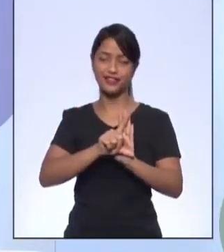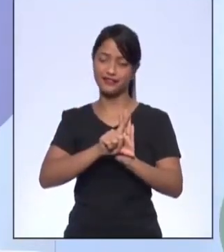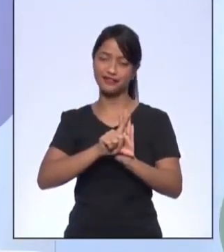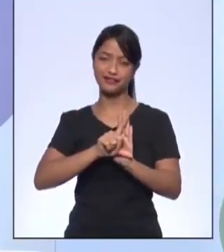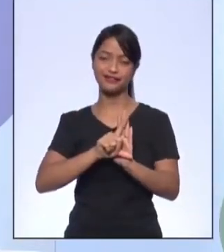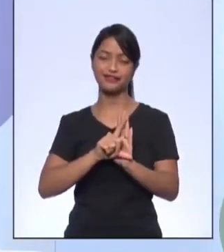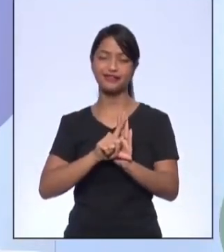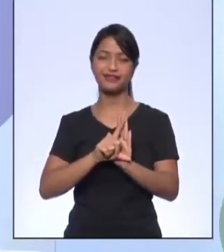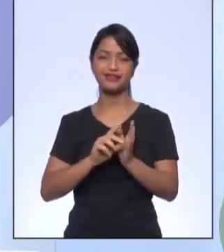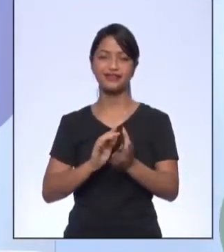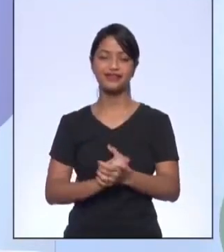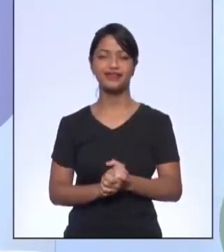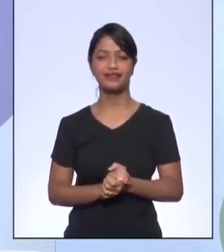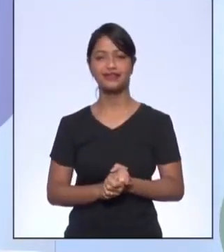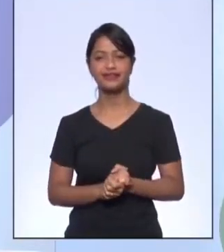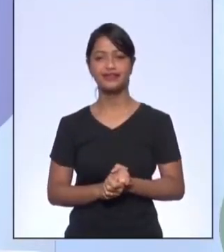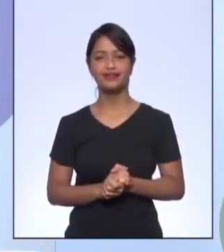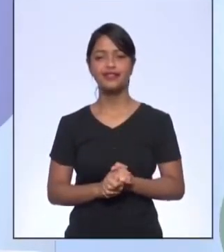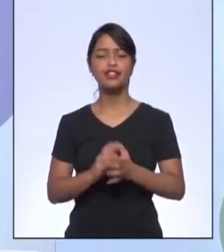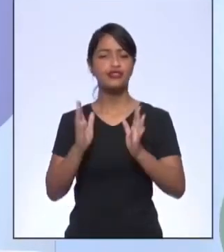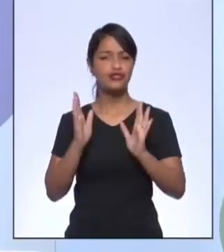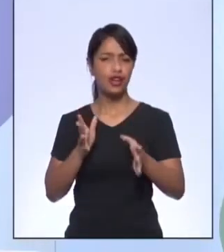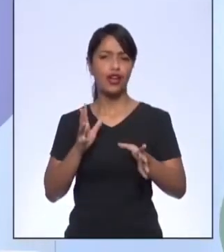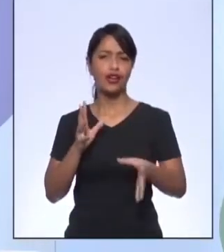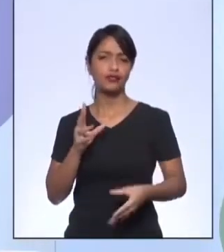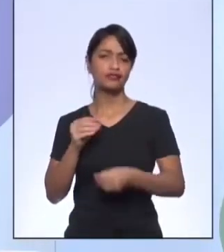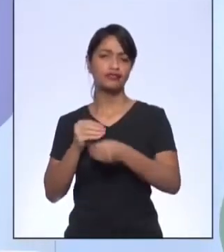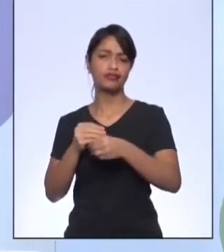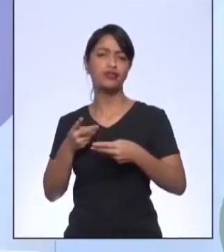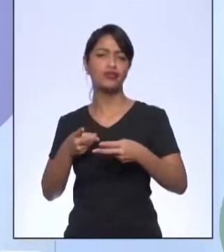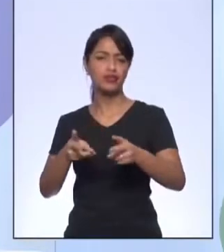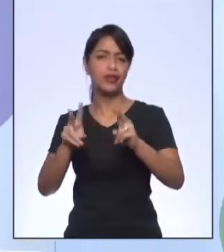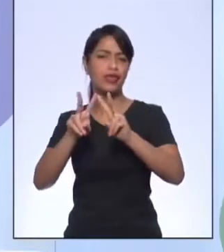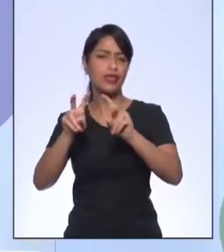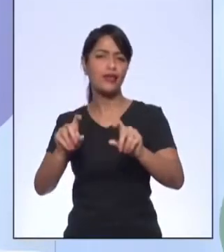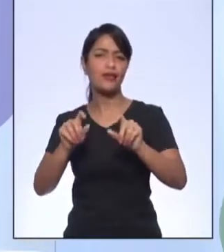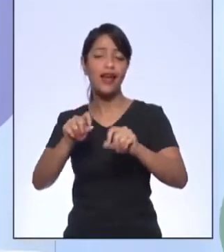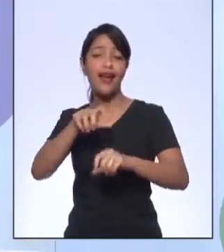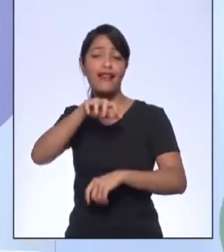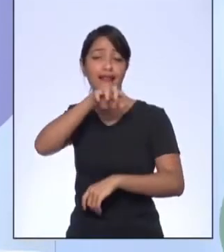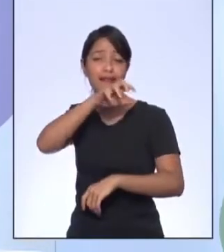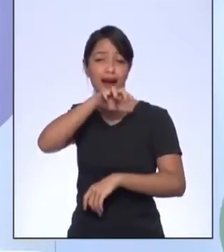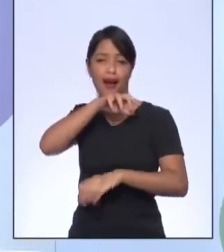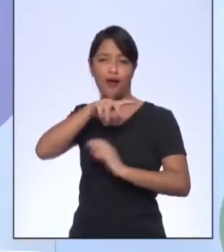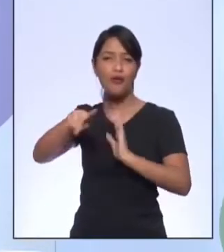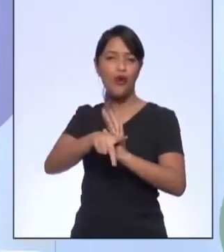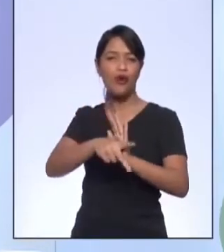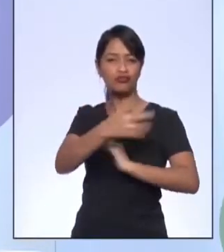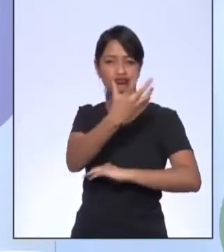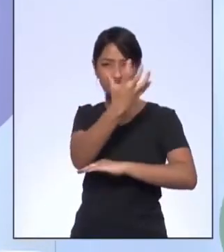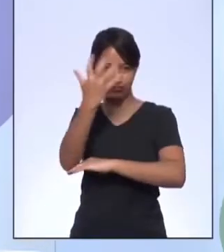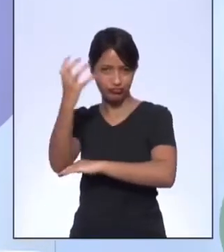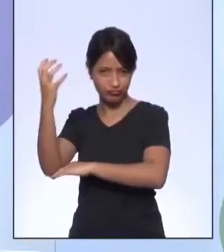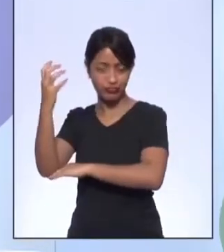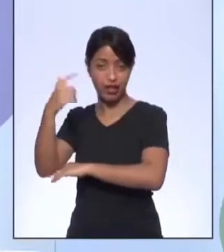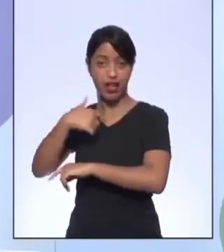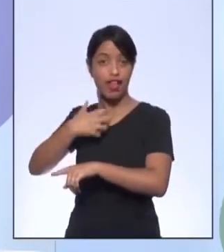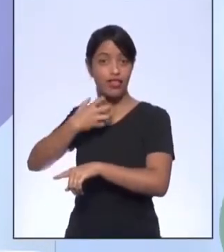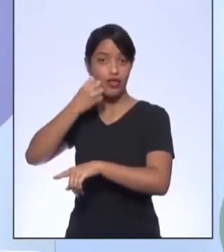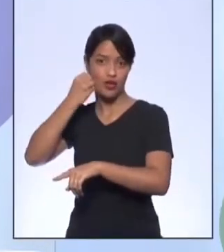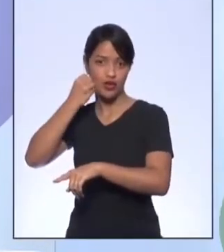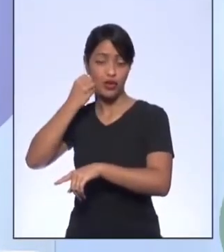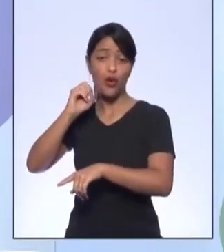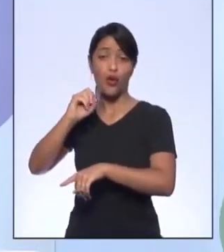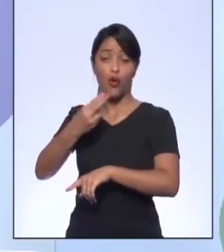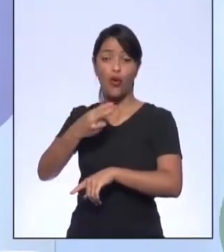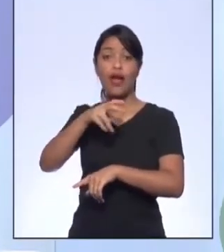tem continuado o tema adoção de animais silvestres, né? Ou então, crime contra a